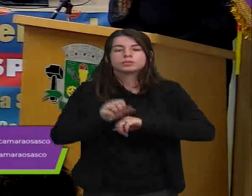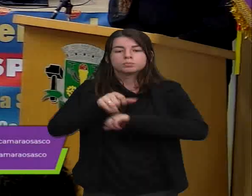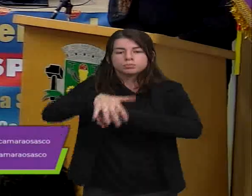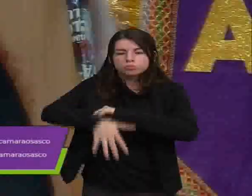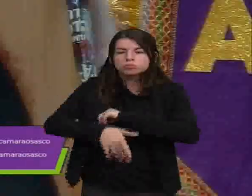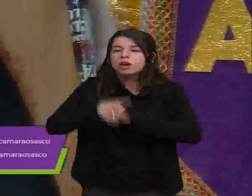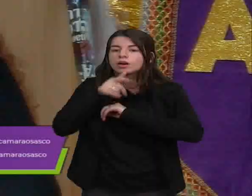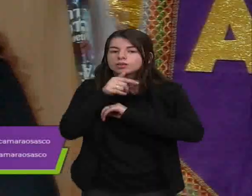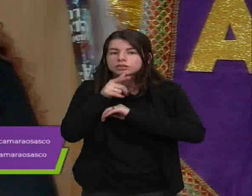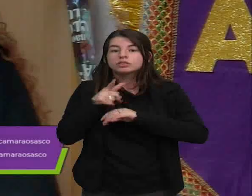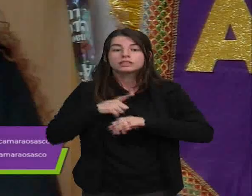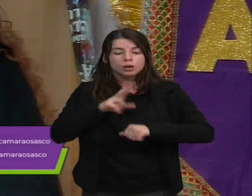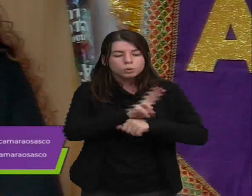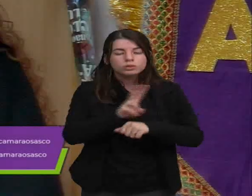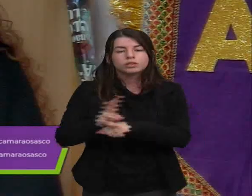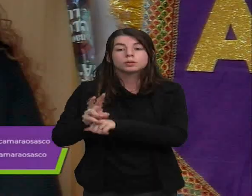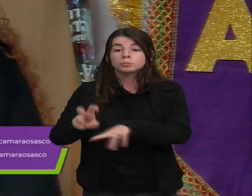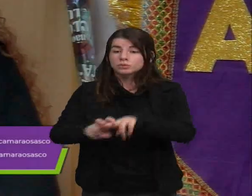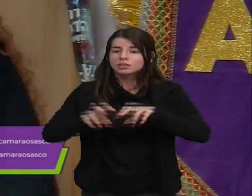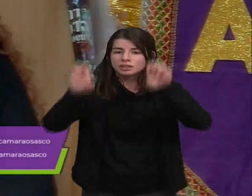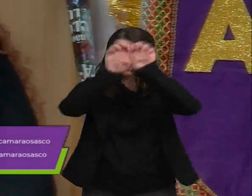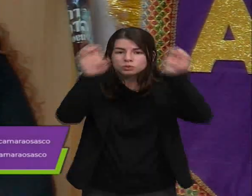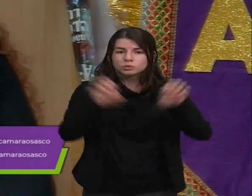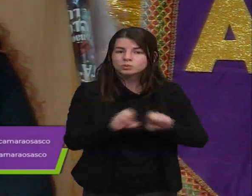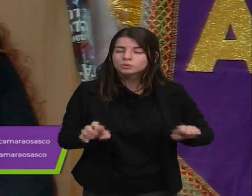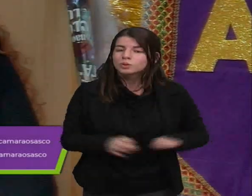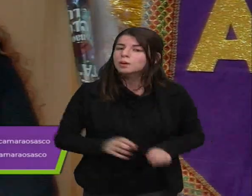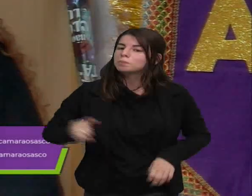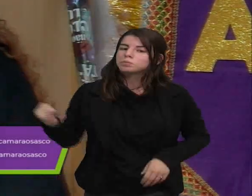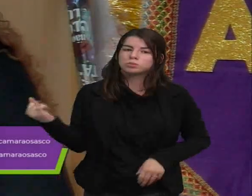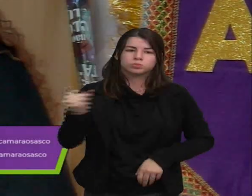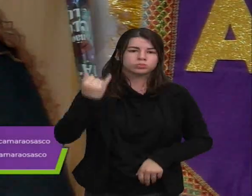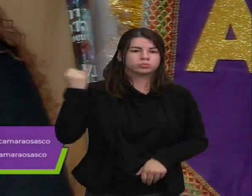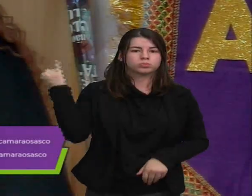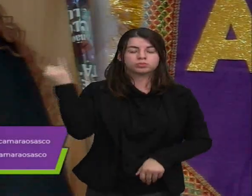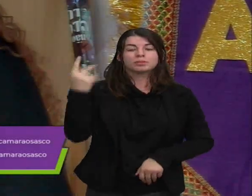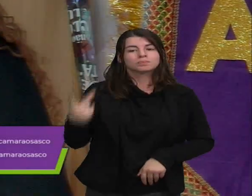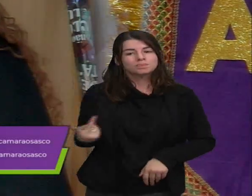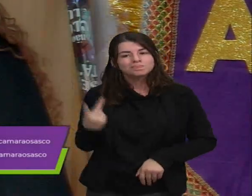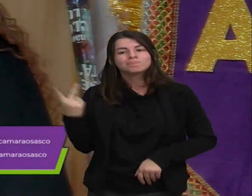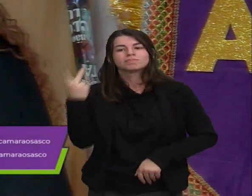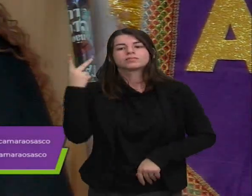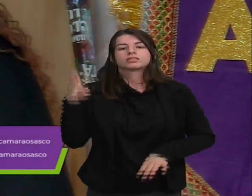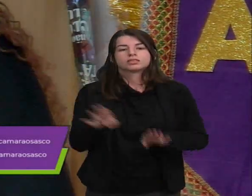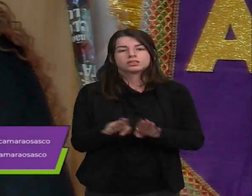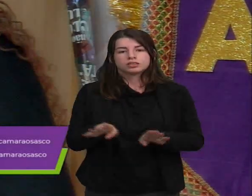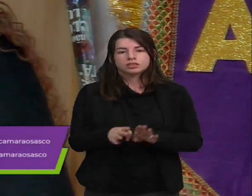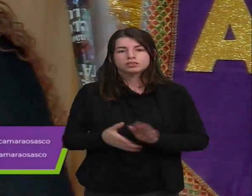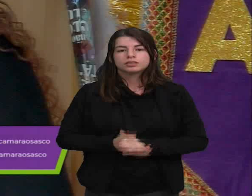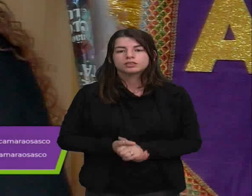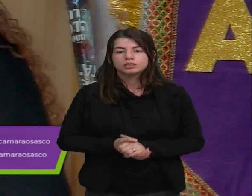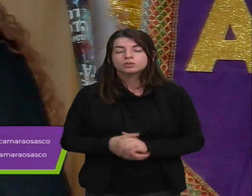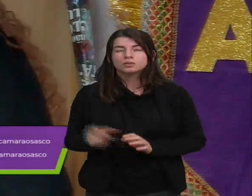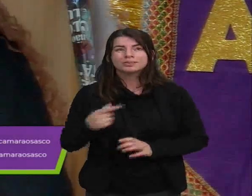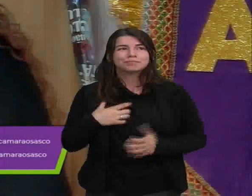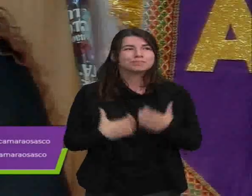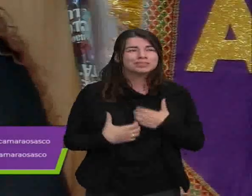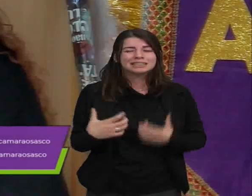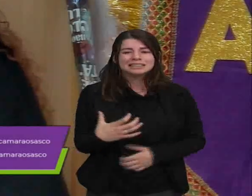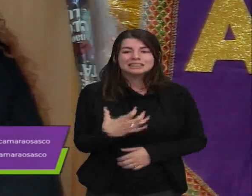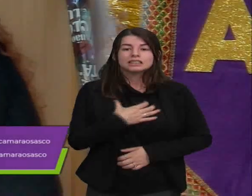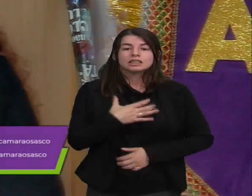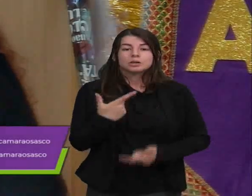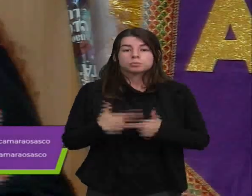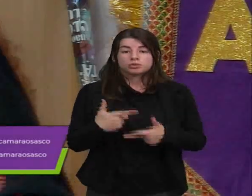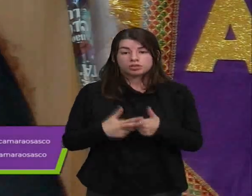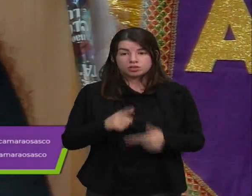então gente é uma estrutura muito mas muito grande e muito valiosa o que mais tira a nossa paz nesse momento é